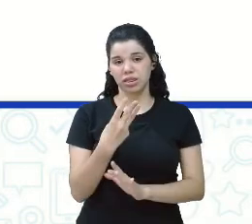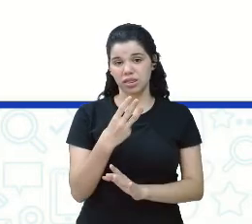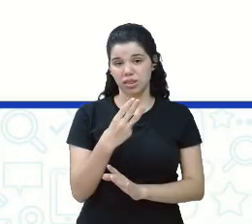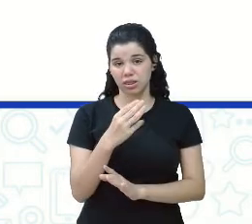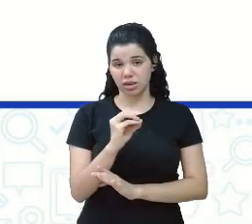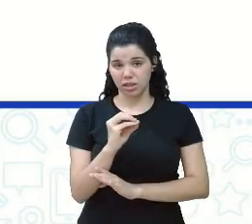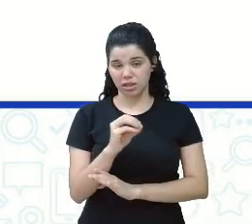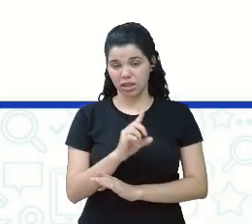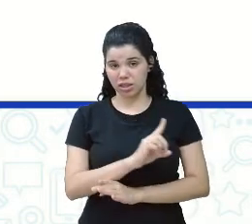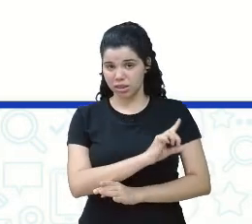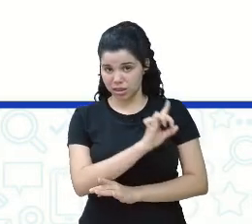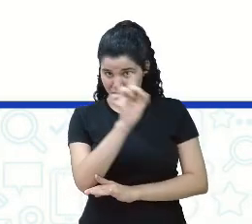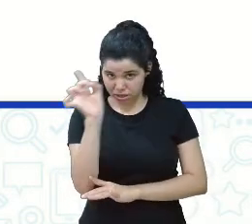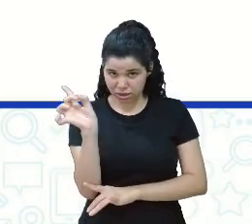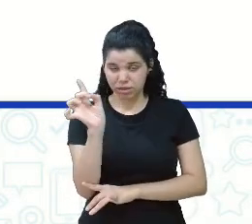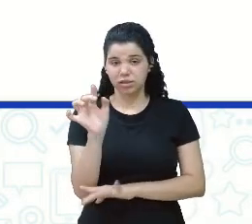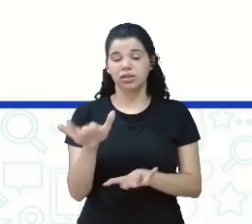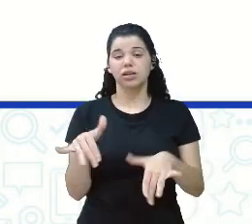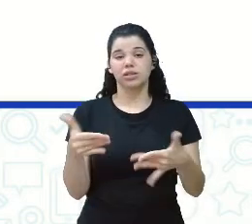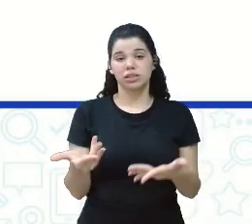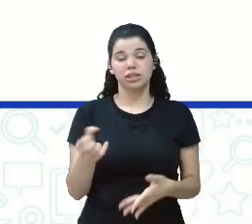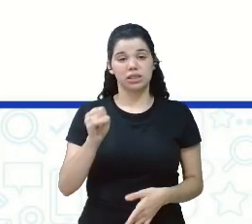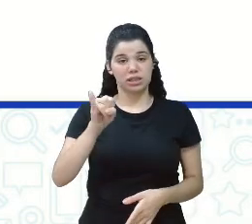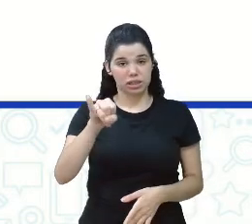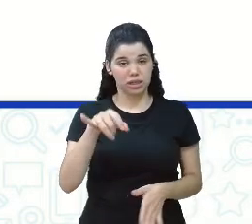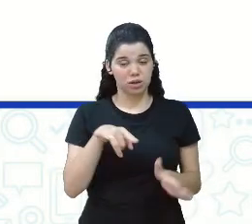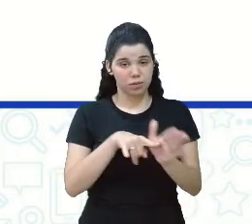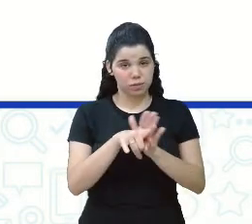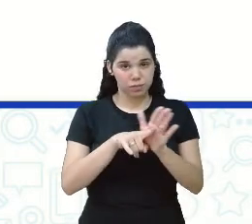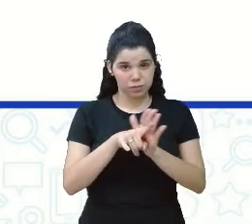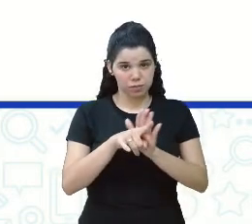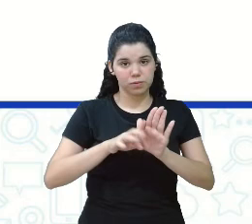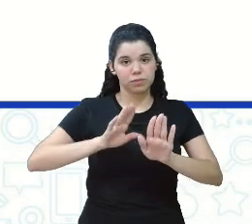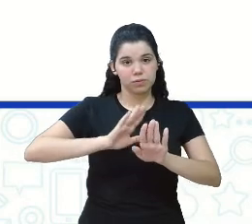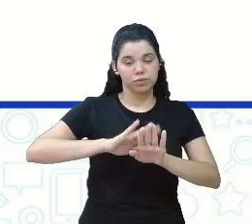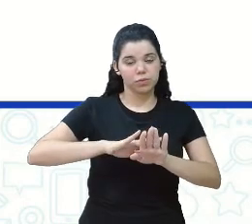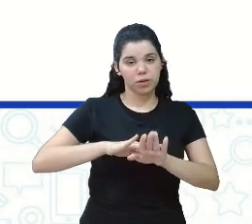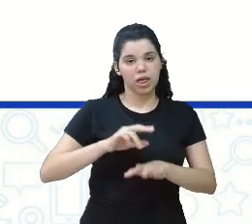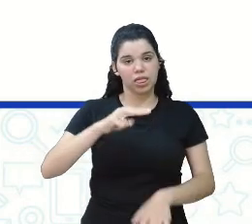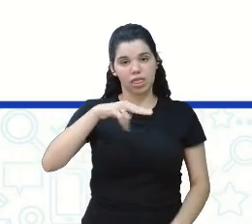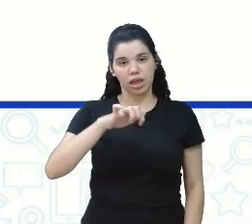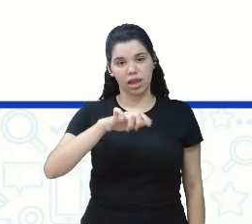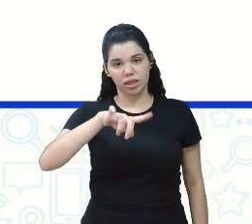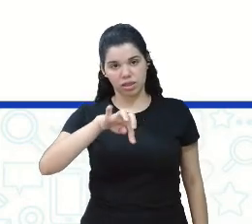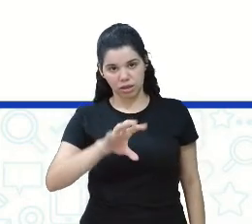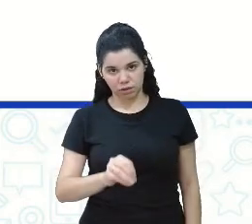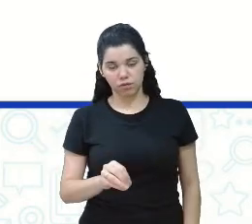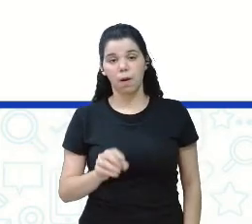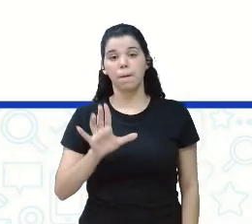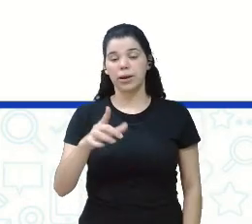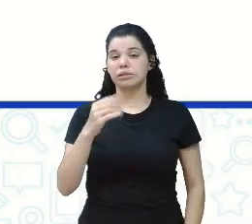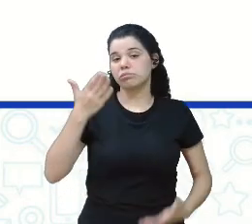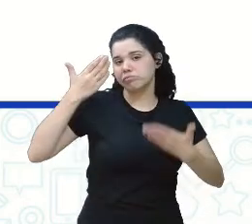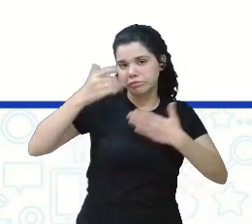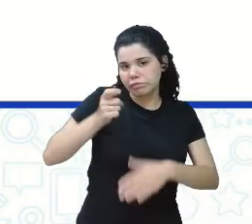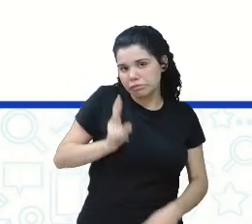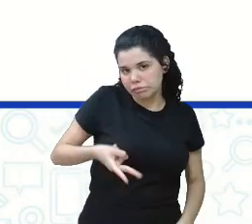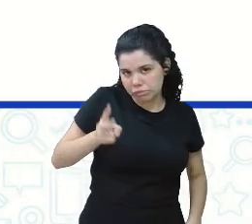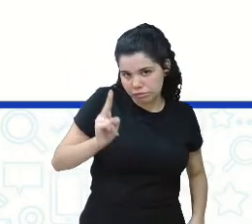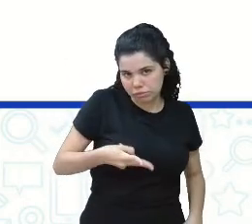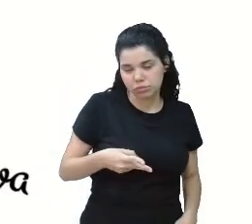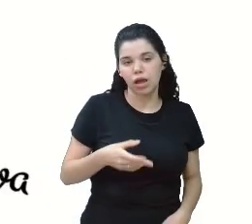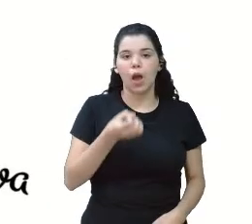dias. Sendo assim, caso o exame ele apresente um resultado negativo, mas caso a suspeita continue,